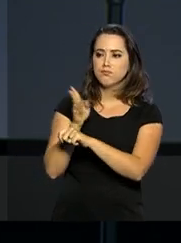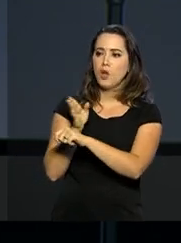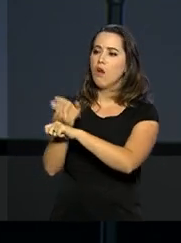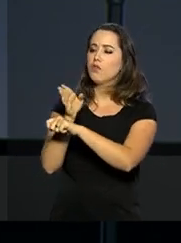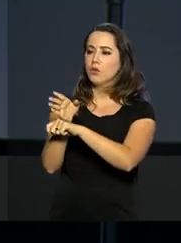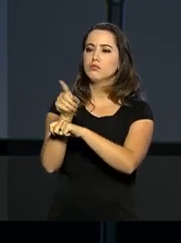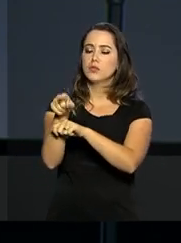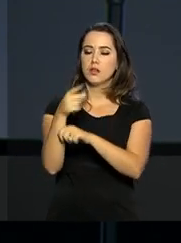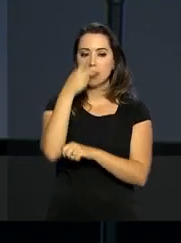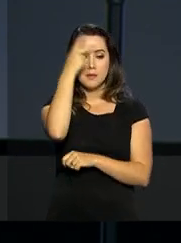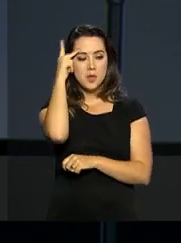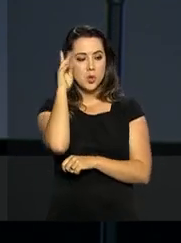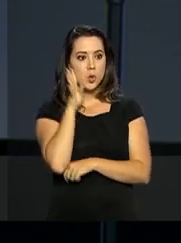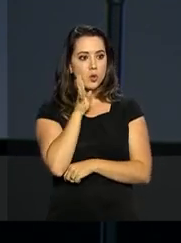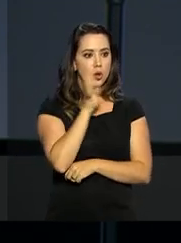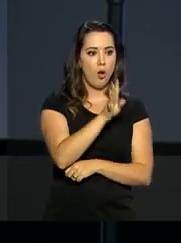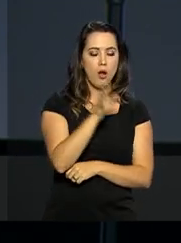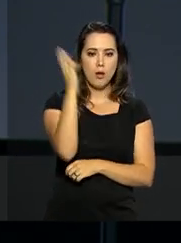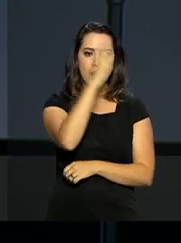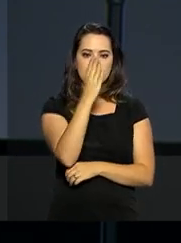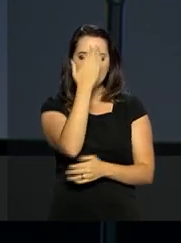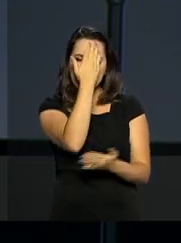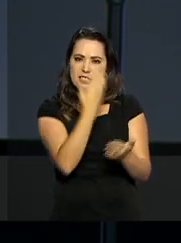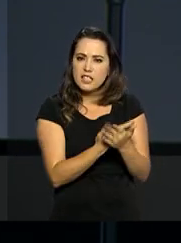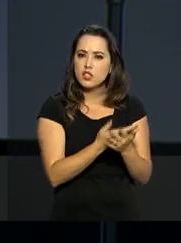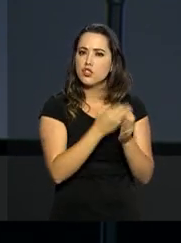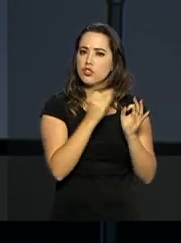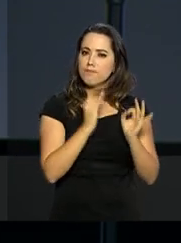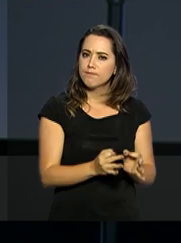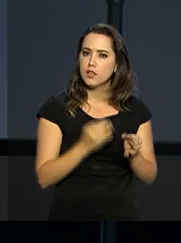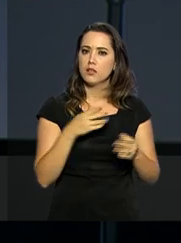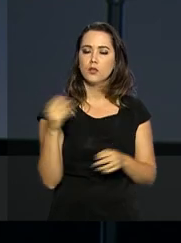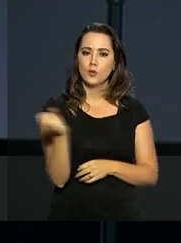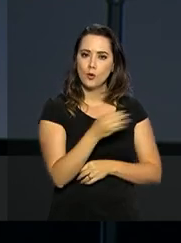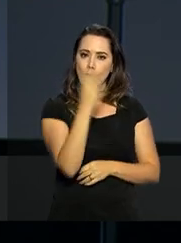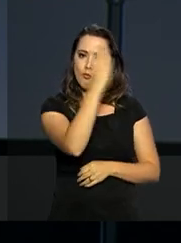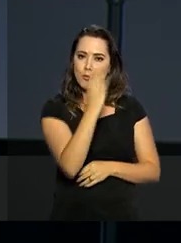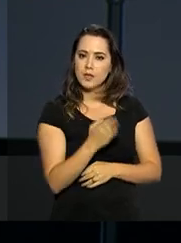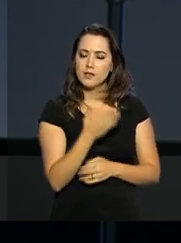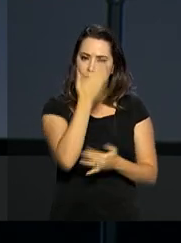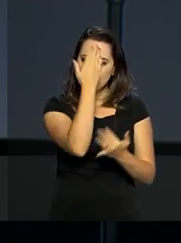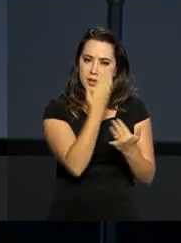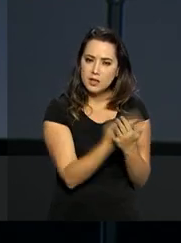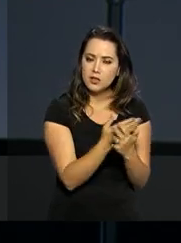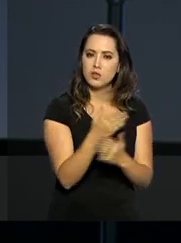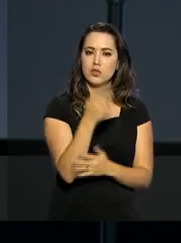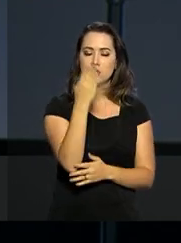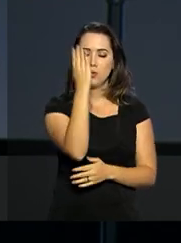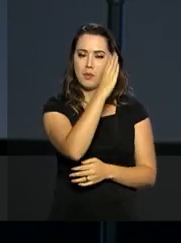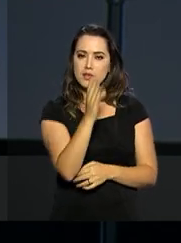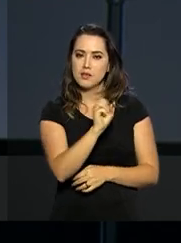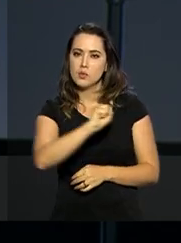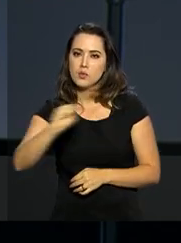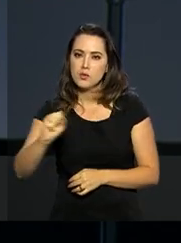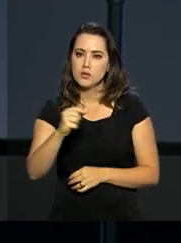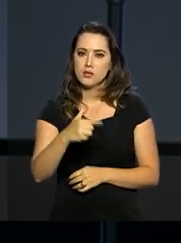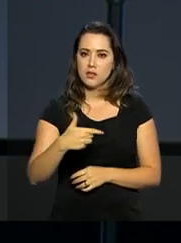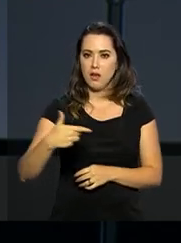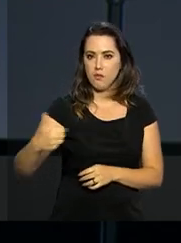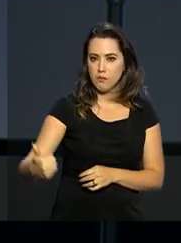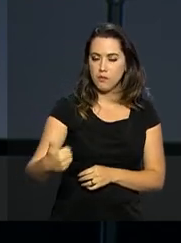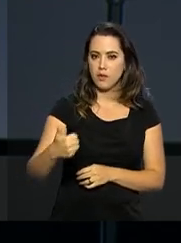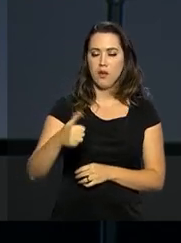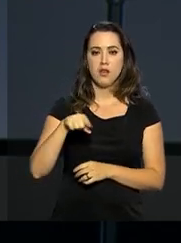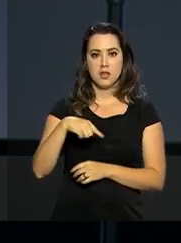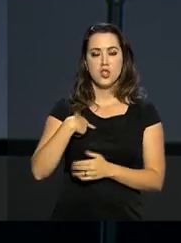eu verifico um otimismo extraordinário daqueles que veem este novo Brasil, ou seja, o Brasil do século XXI. E nós temos